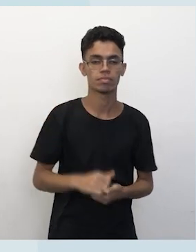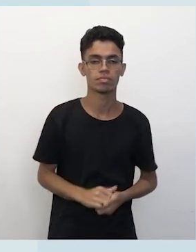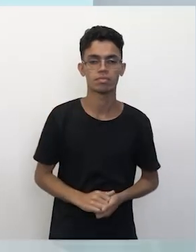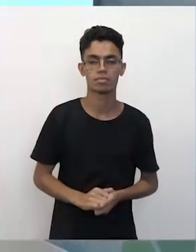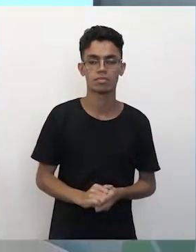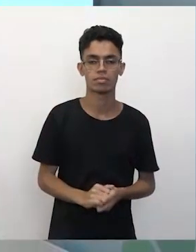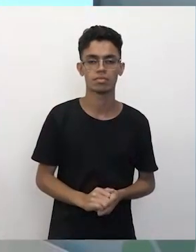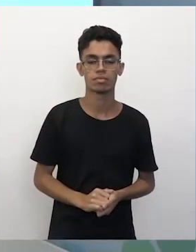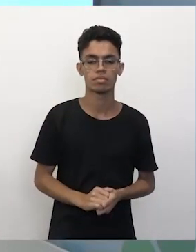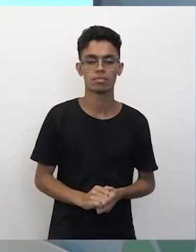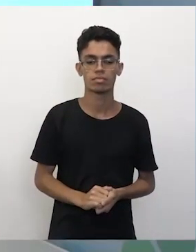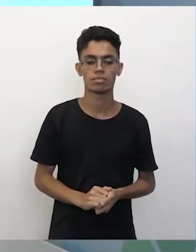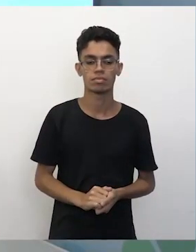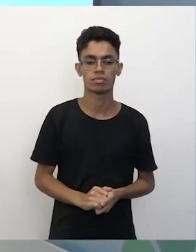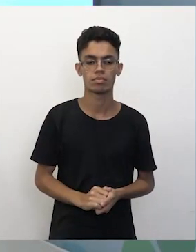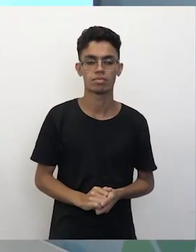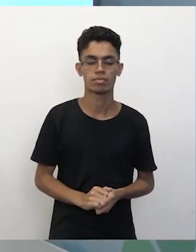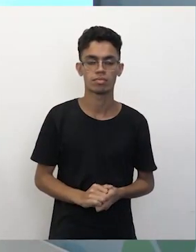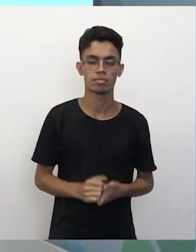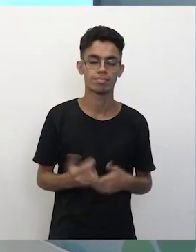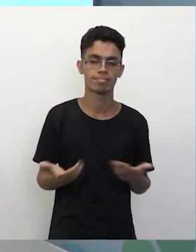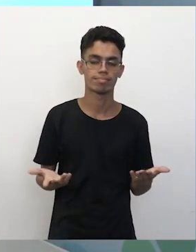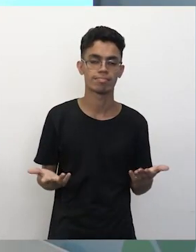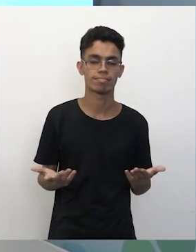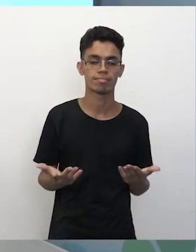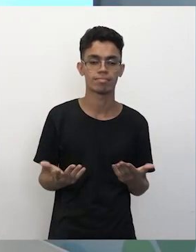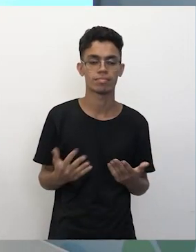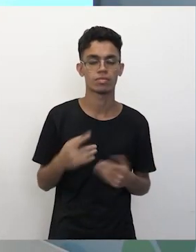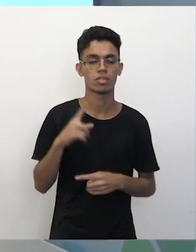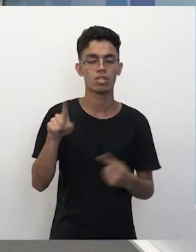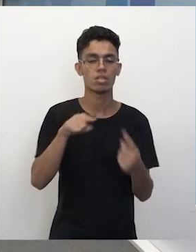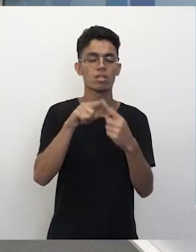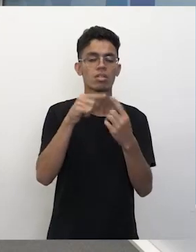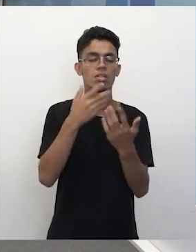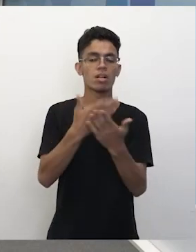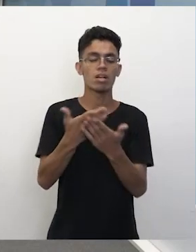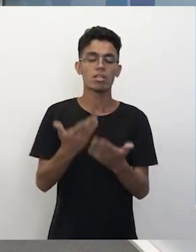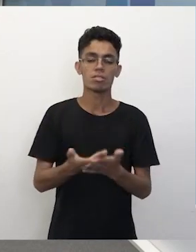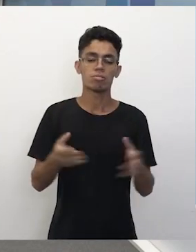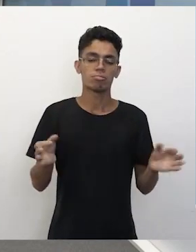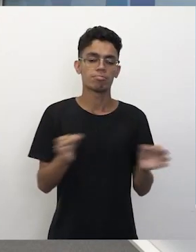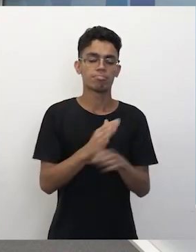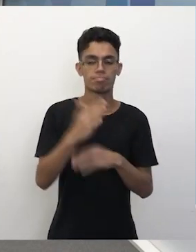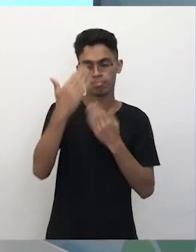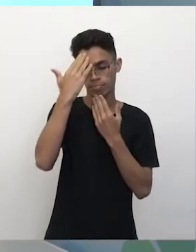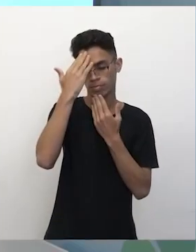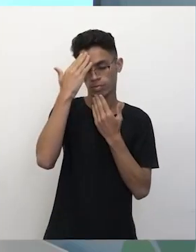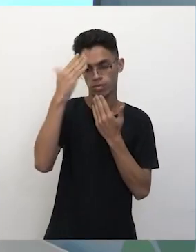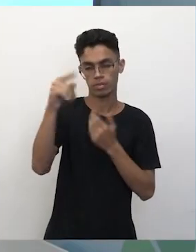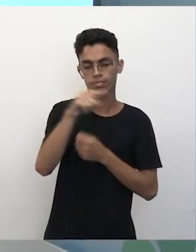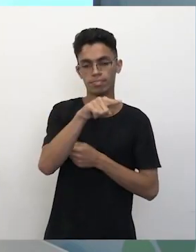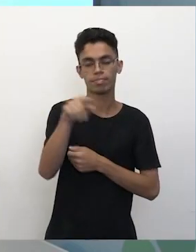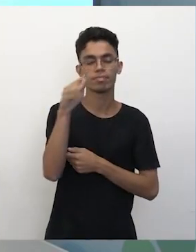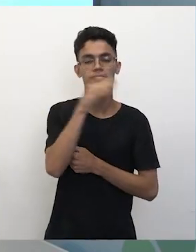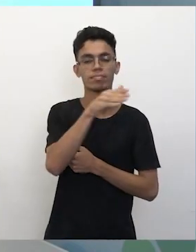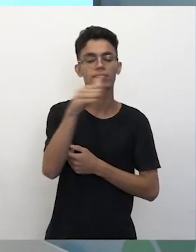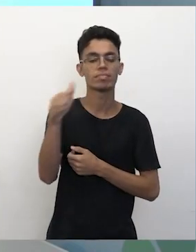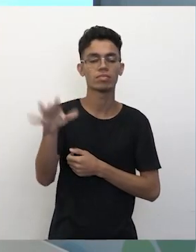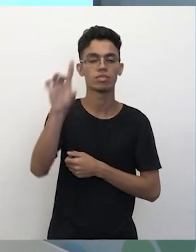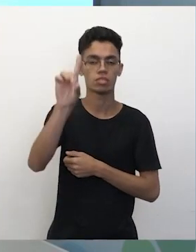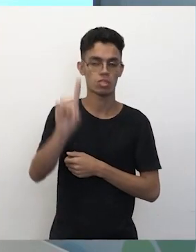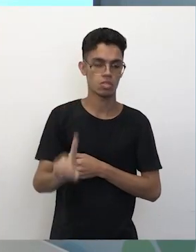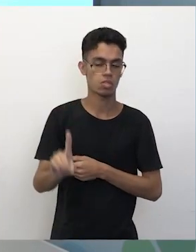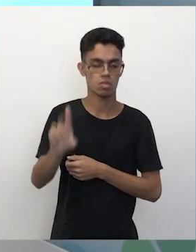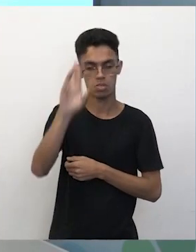elevado ao quadrado. E é essa a ideia. Viviane, a aula está terminando. Eu agradeço muito a participação de todos. Nosso diretor